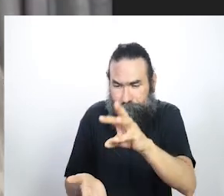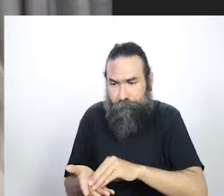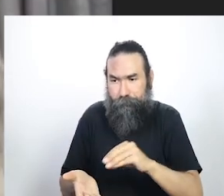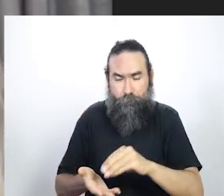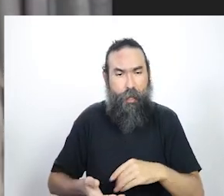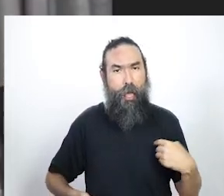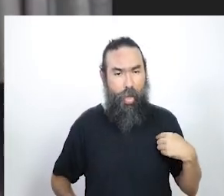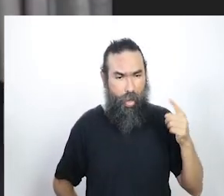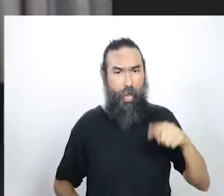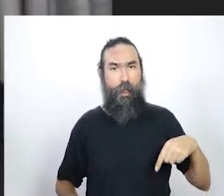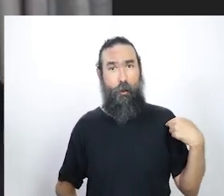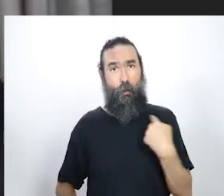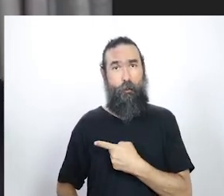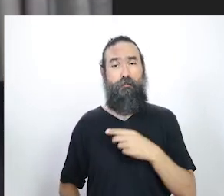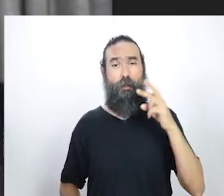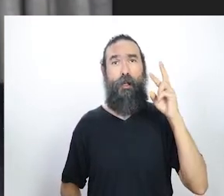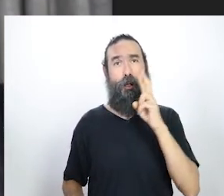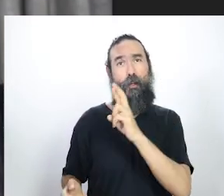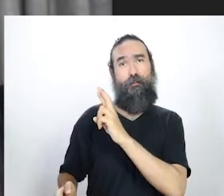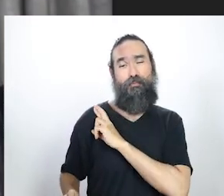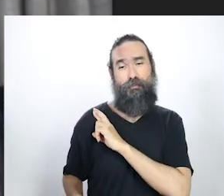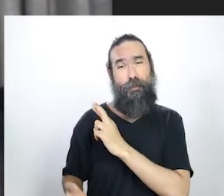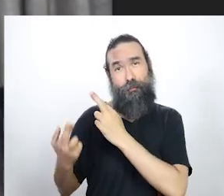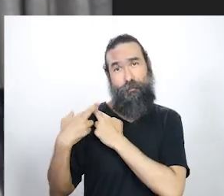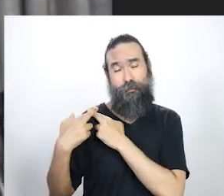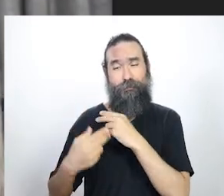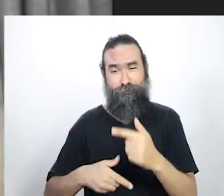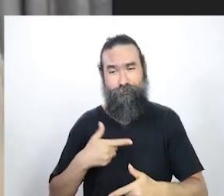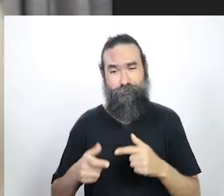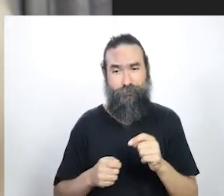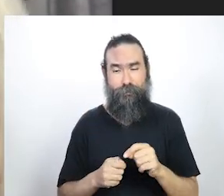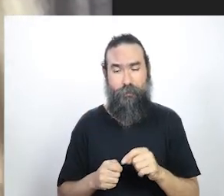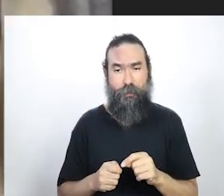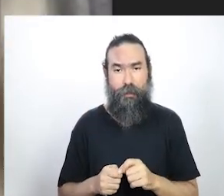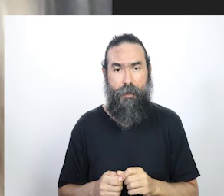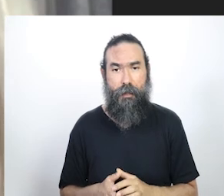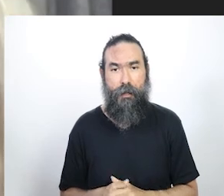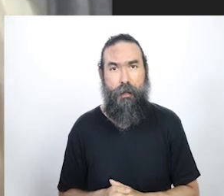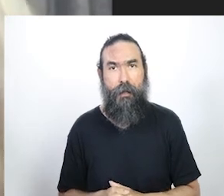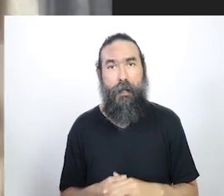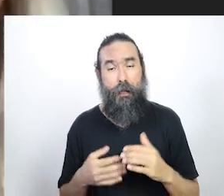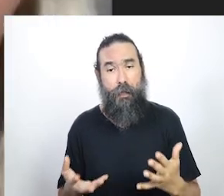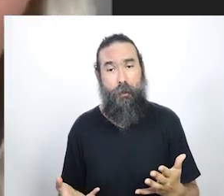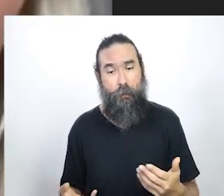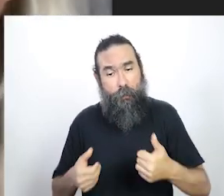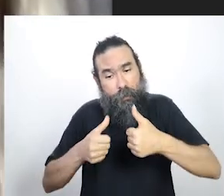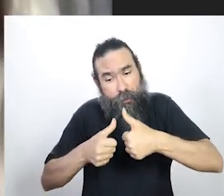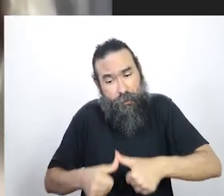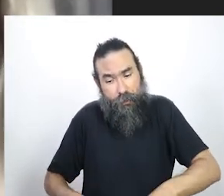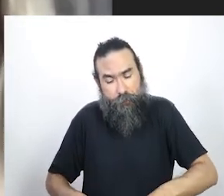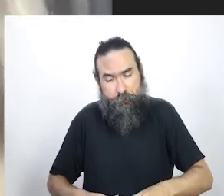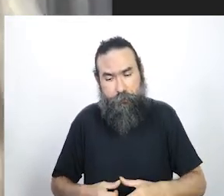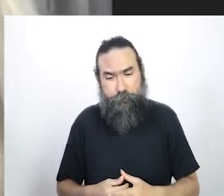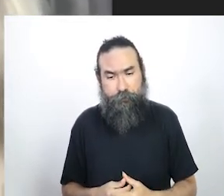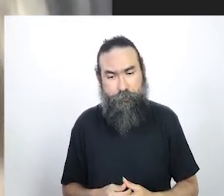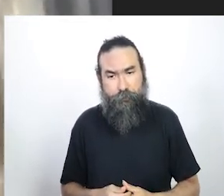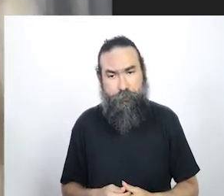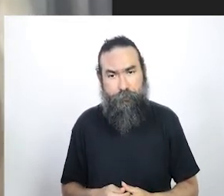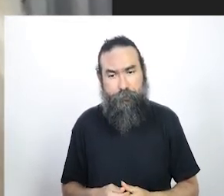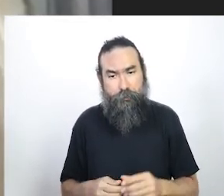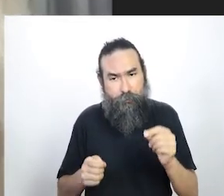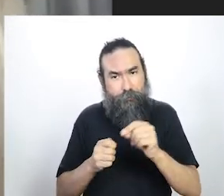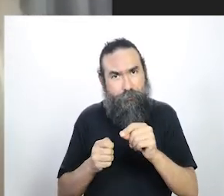é uma contribuição que a gente tem que não pode se furtar. Então, a gente está com uma série